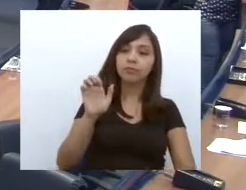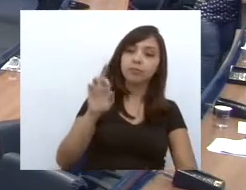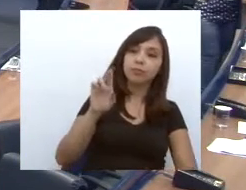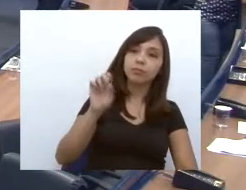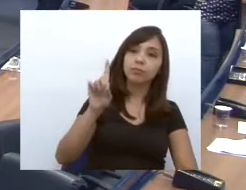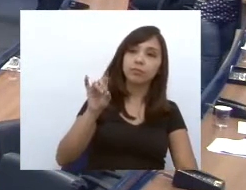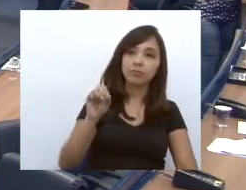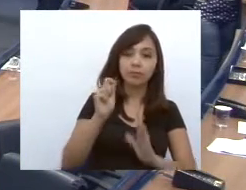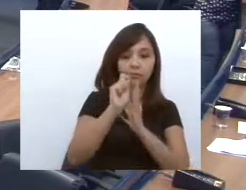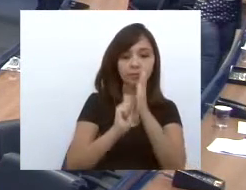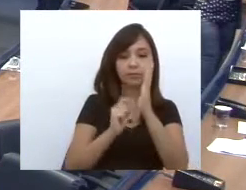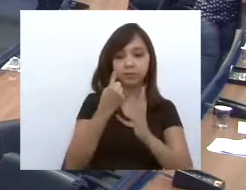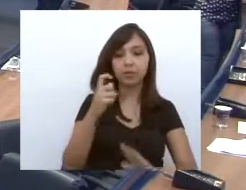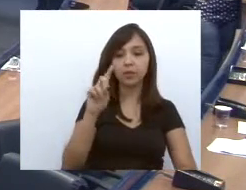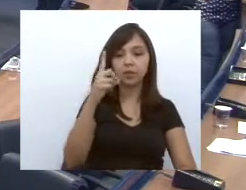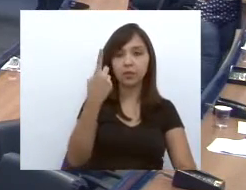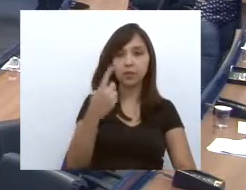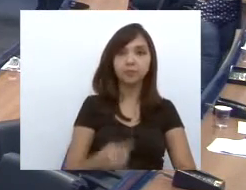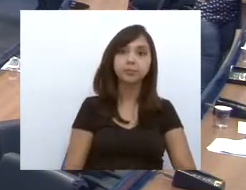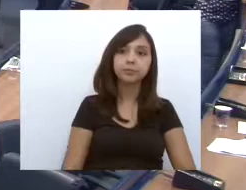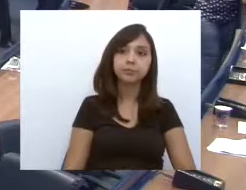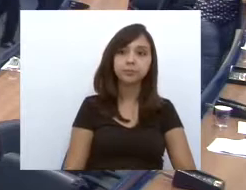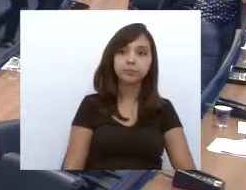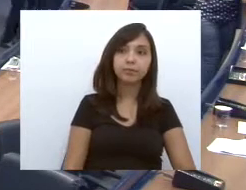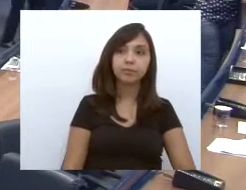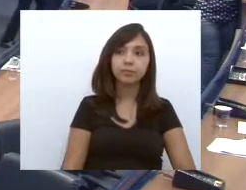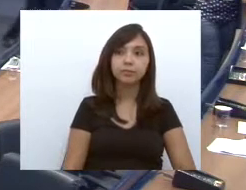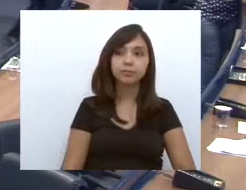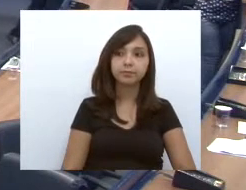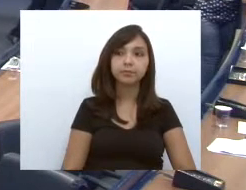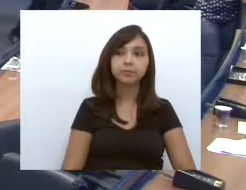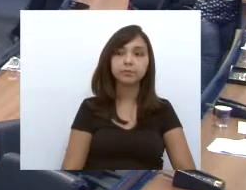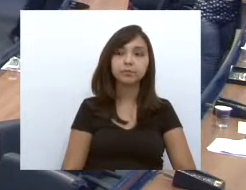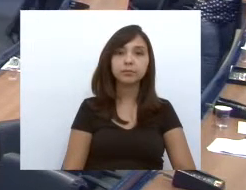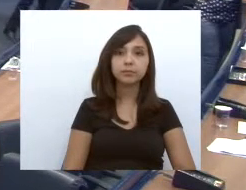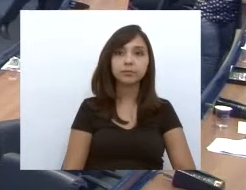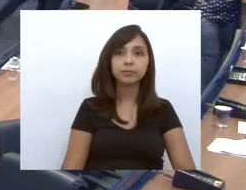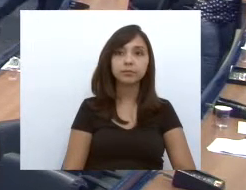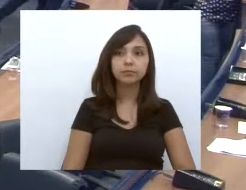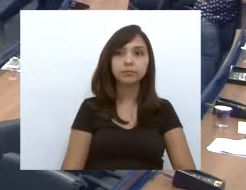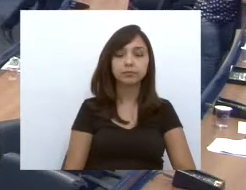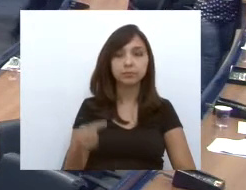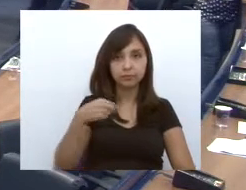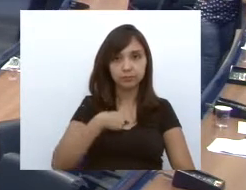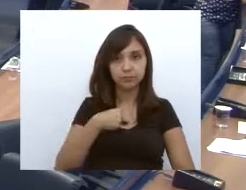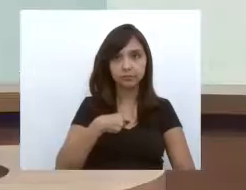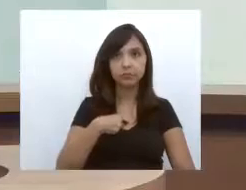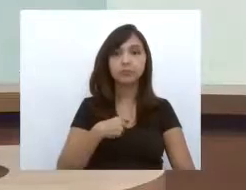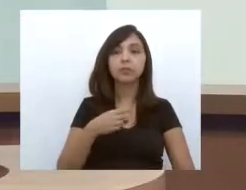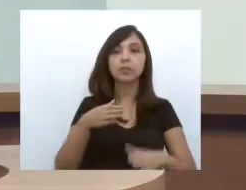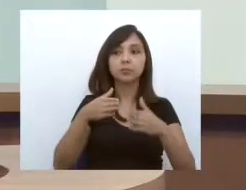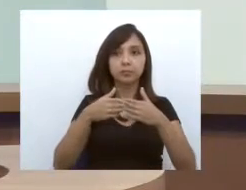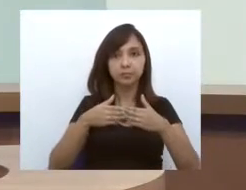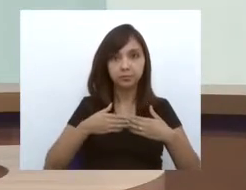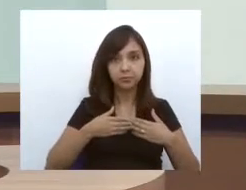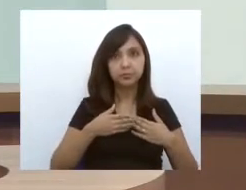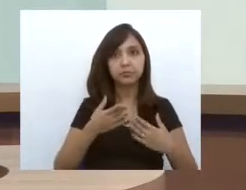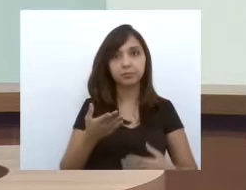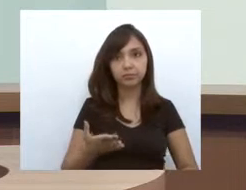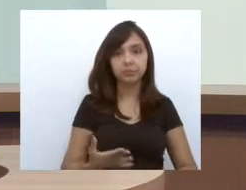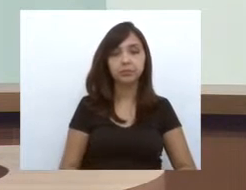Celestino. Artigo 151. Pelo artigo 151, vereador. Eu insisti, presidente, que Vossa